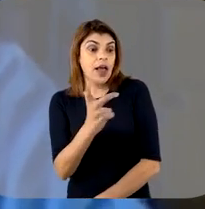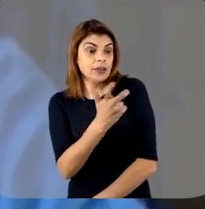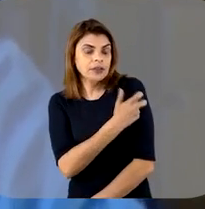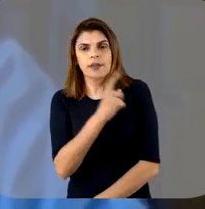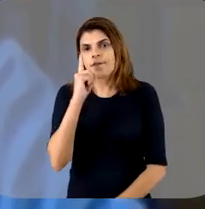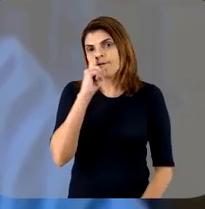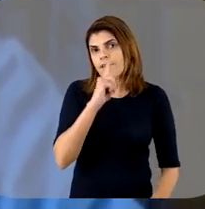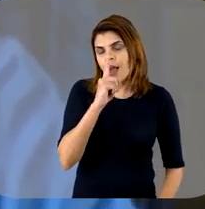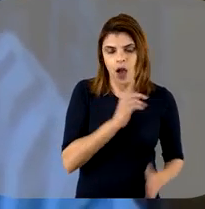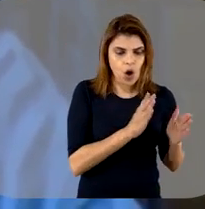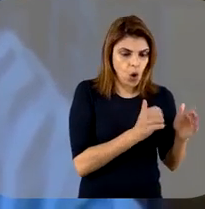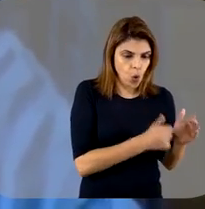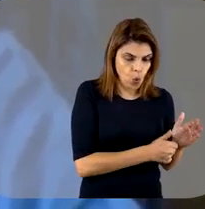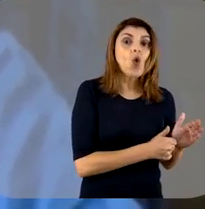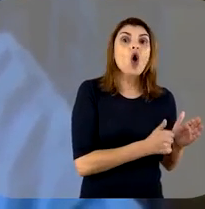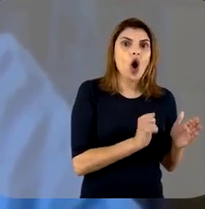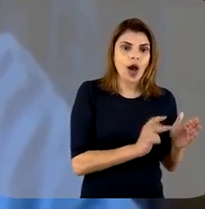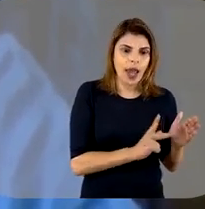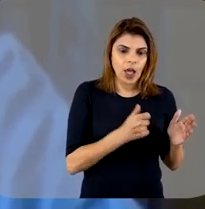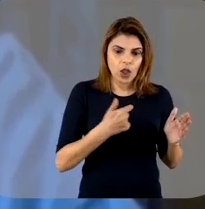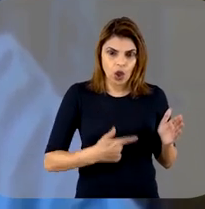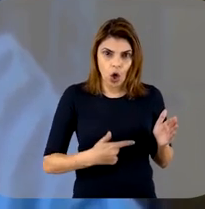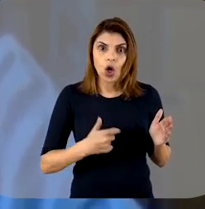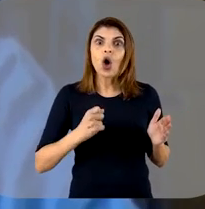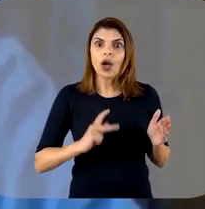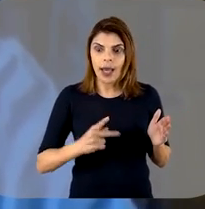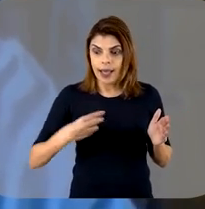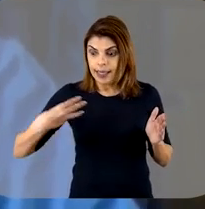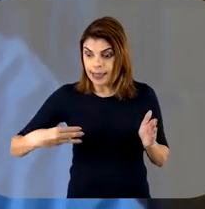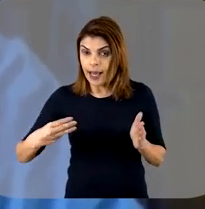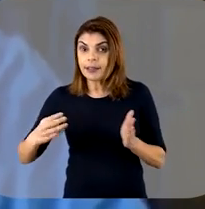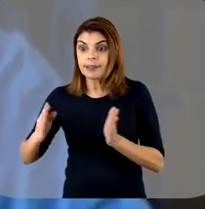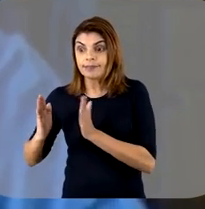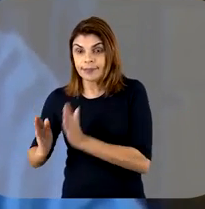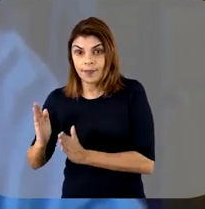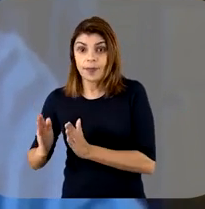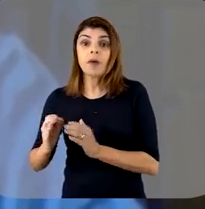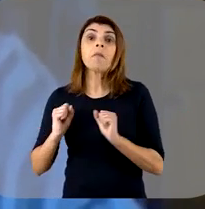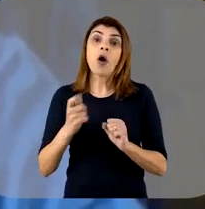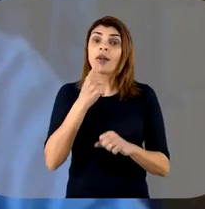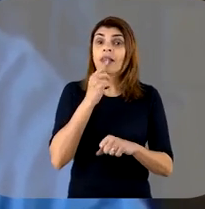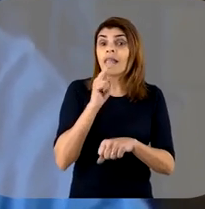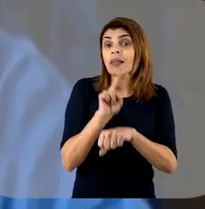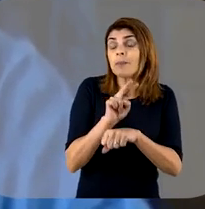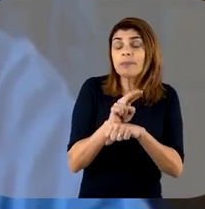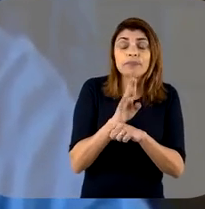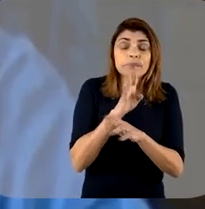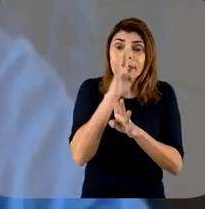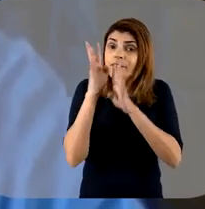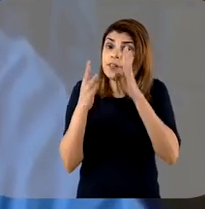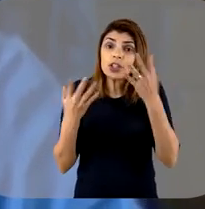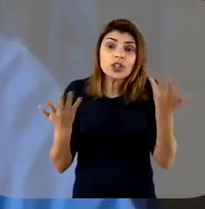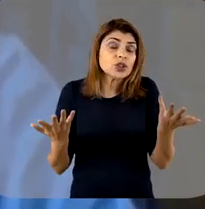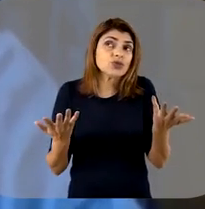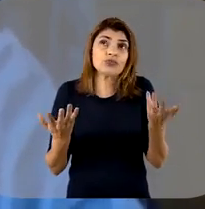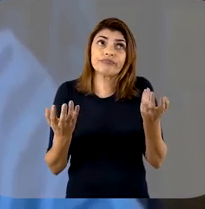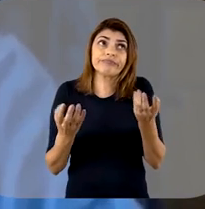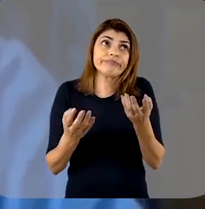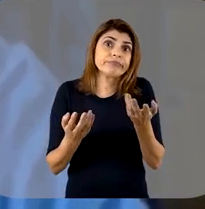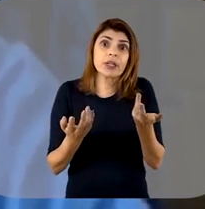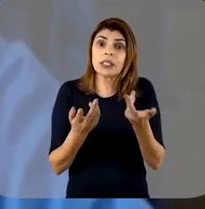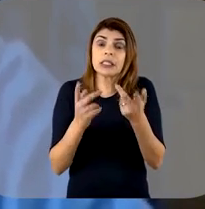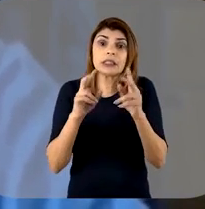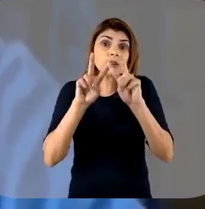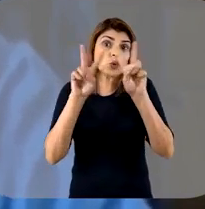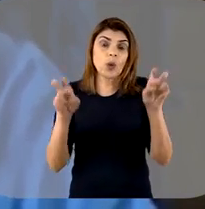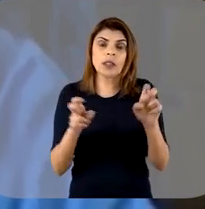fase 3. A vacina pode ter efeitos imprevistos, né, em algum momento, e as questões de